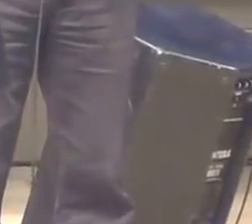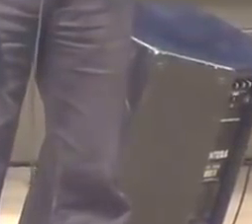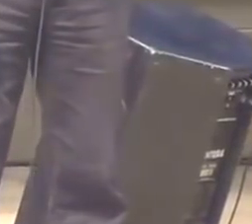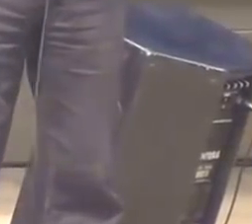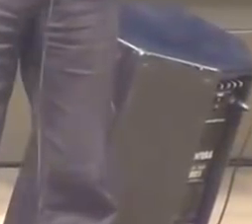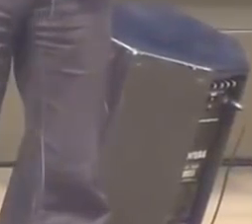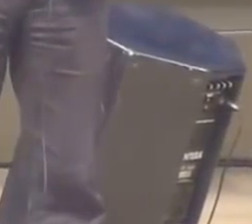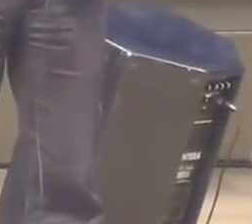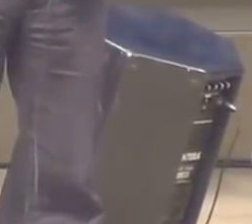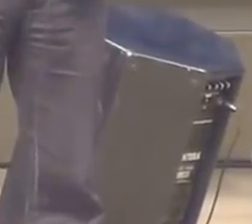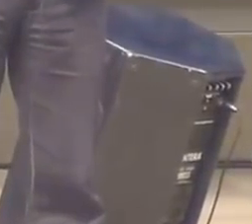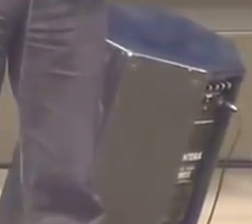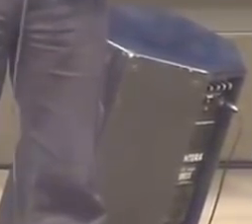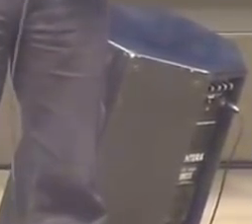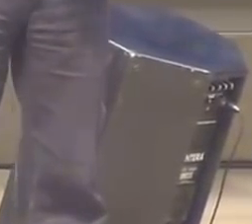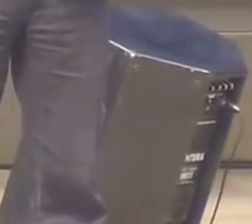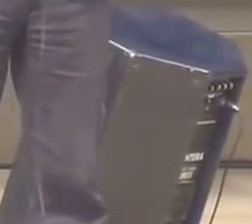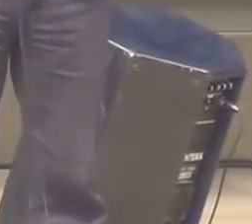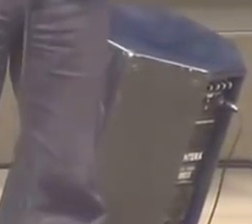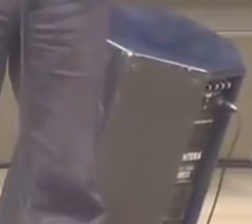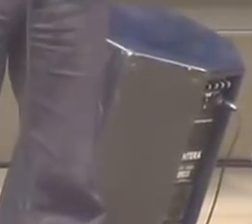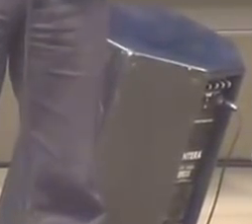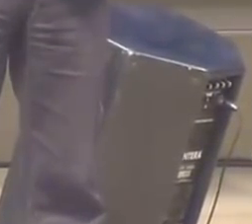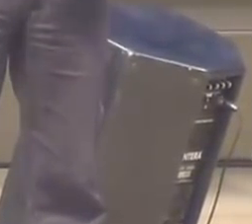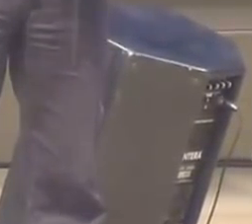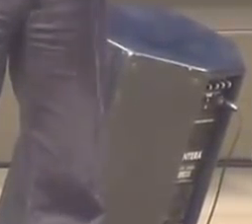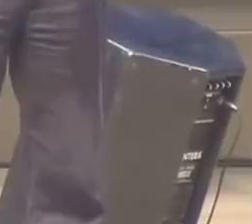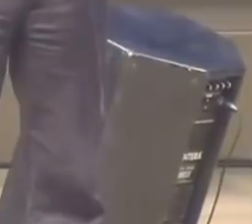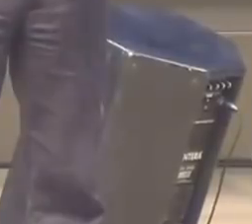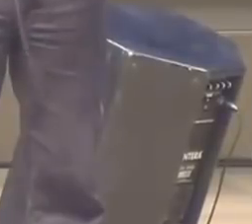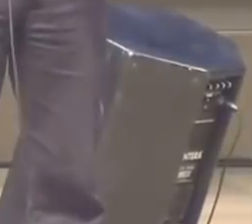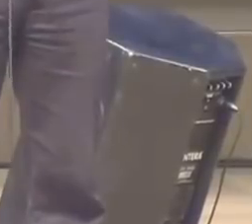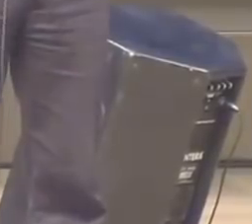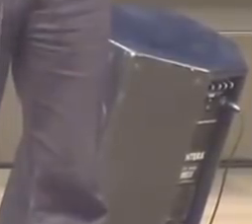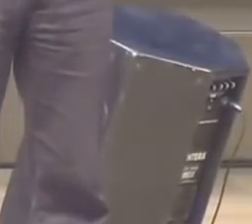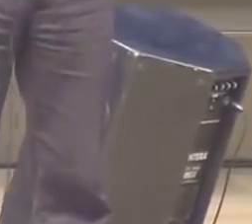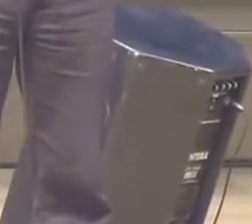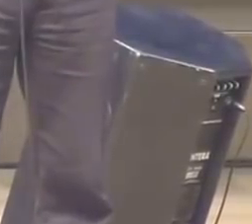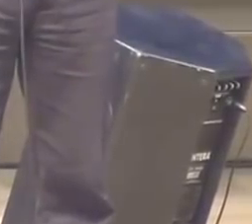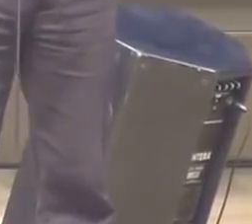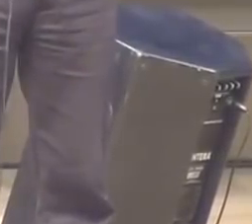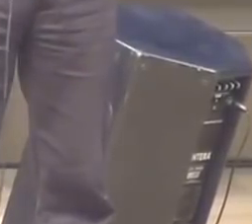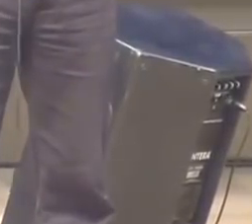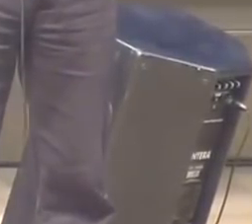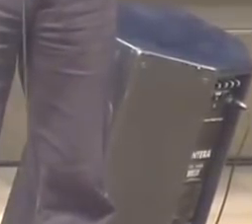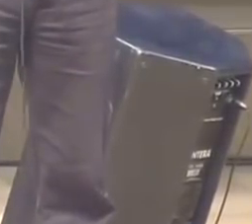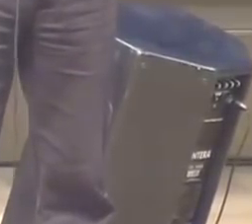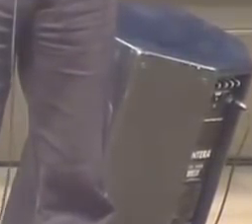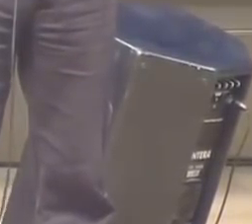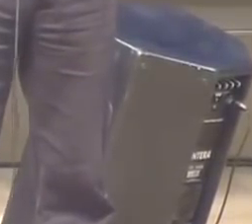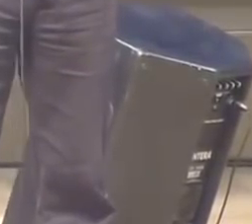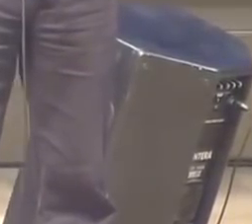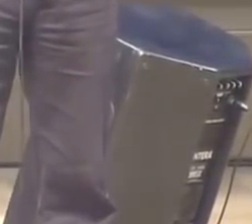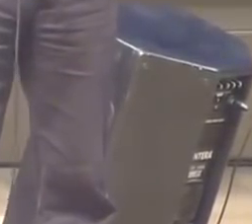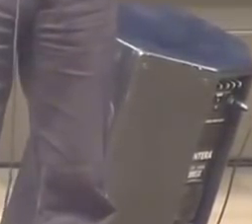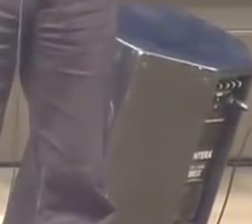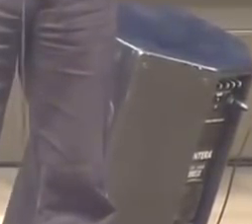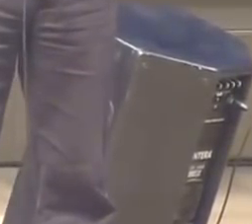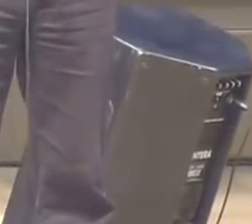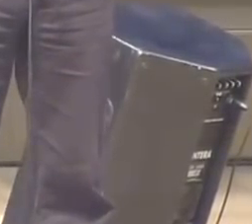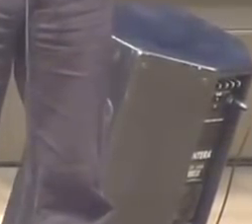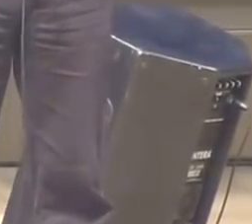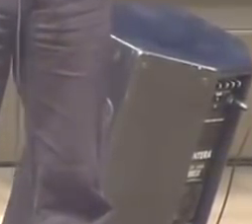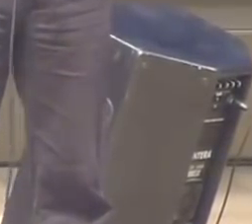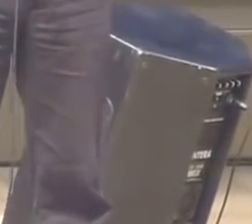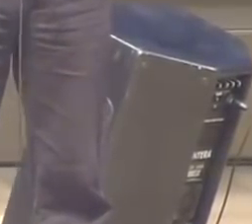coisa para você. Às vezes, a gente está passando por algumas coisas que envolvem